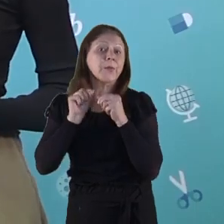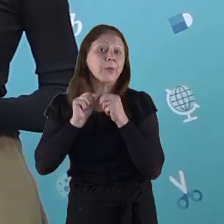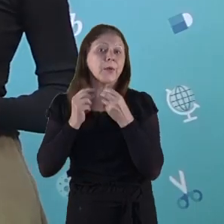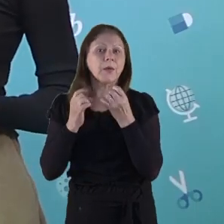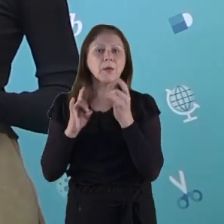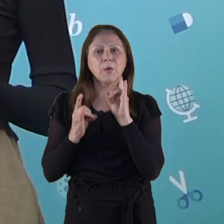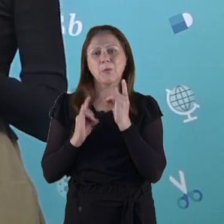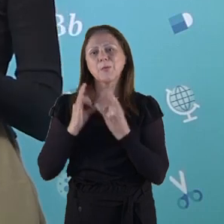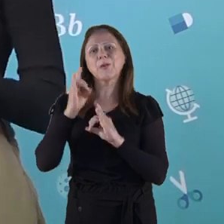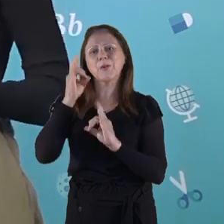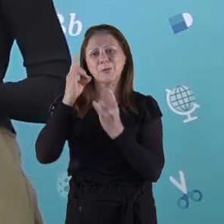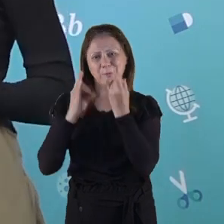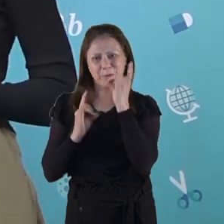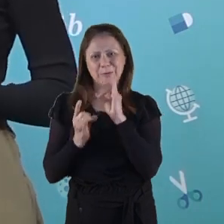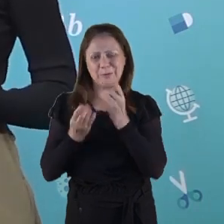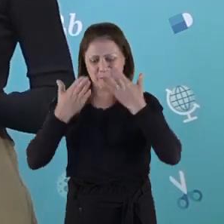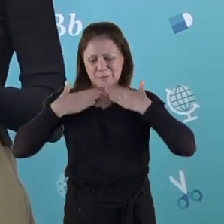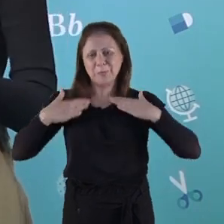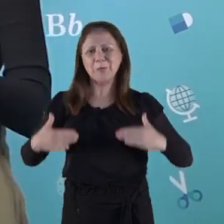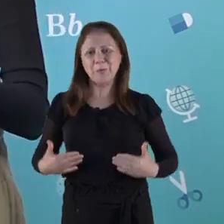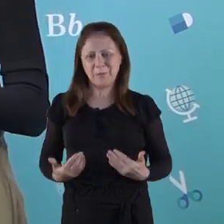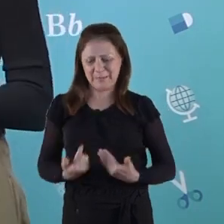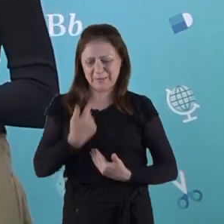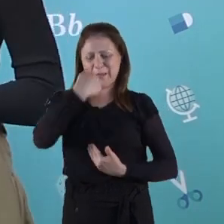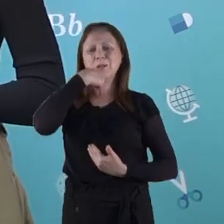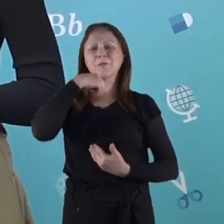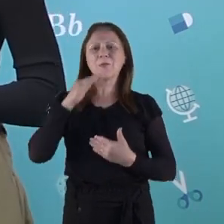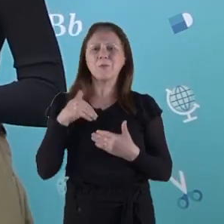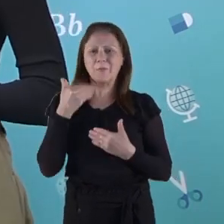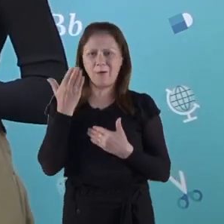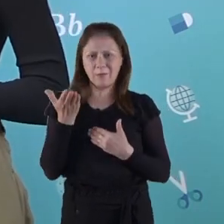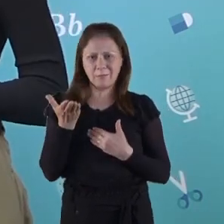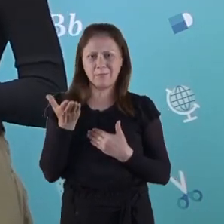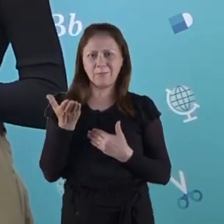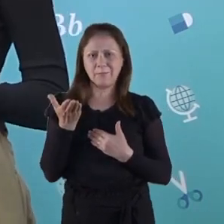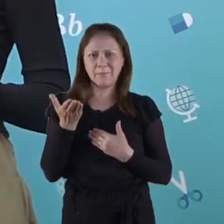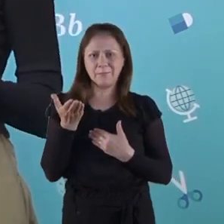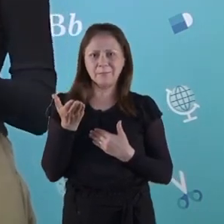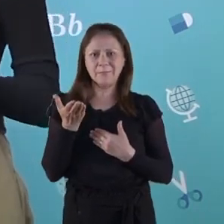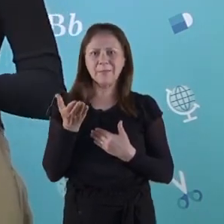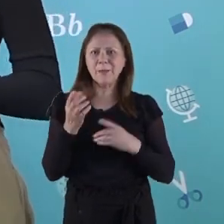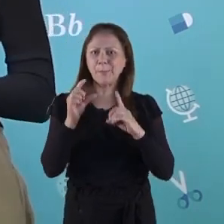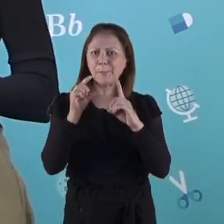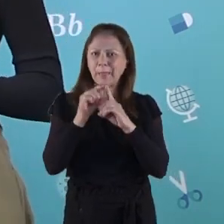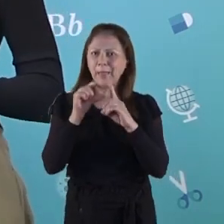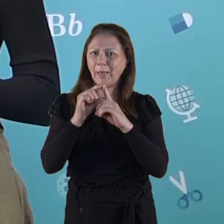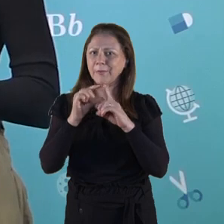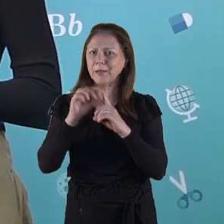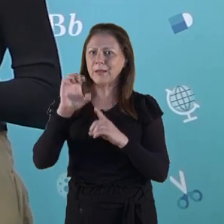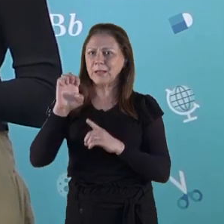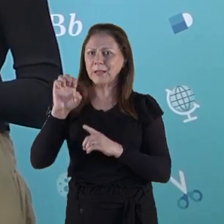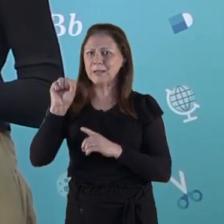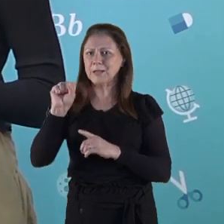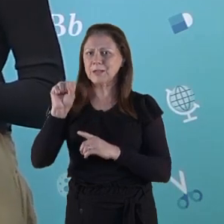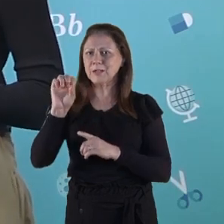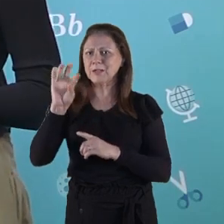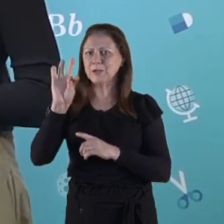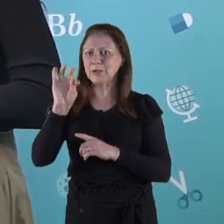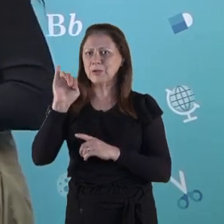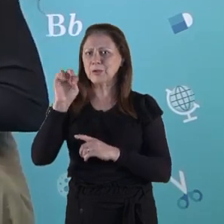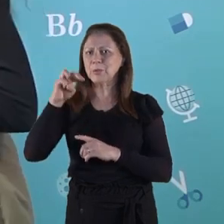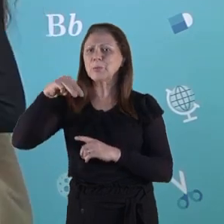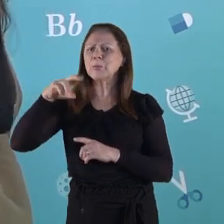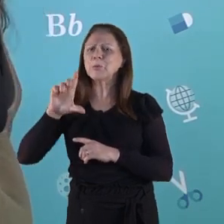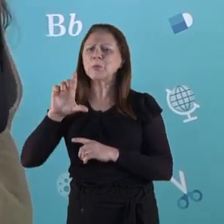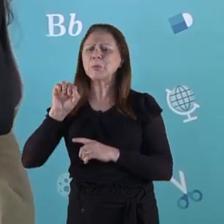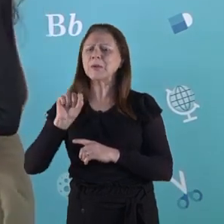estímulo que a gente precisa, né, que a gente tem no nosso corpo, estímulos internos ou externos. Eu sei que eu estou falando muito a palavra estímulo, eu vou explicar mais um pouquinho para frente,